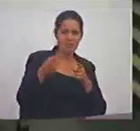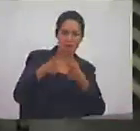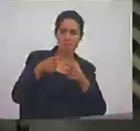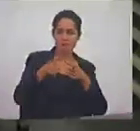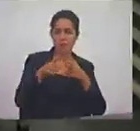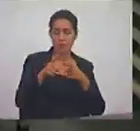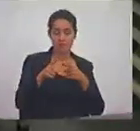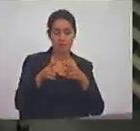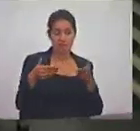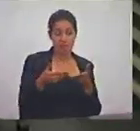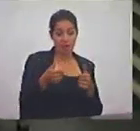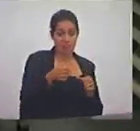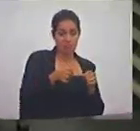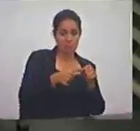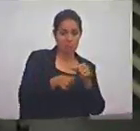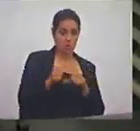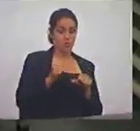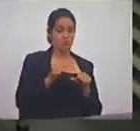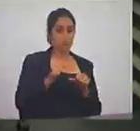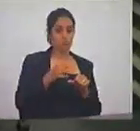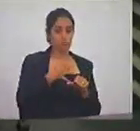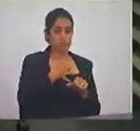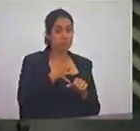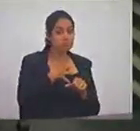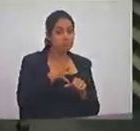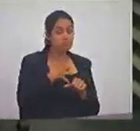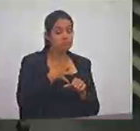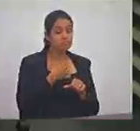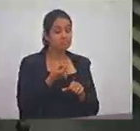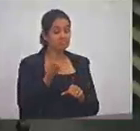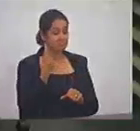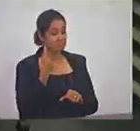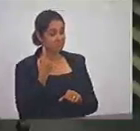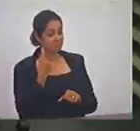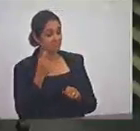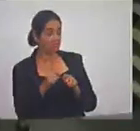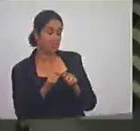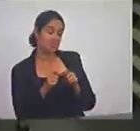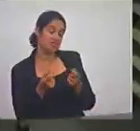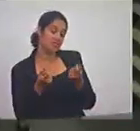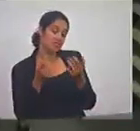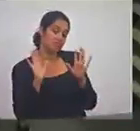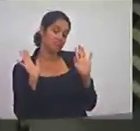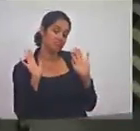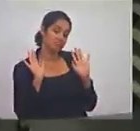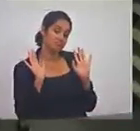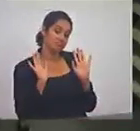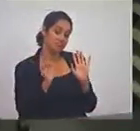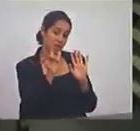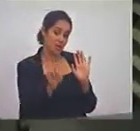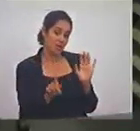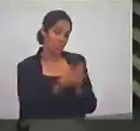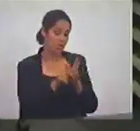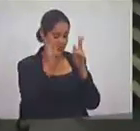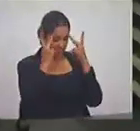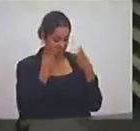repente, duas, três conversas aí, acaba acertando e ele vai para a secretaria. Mas fazer o quê? Isso faz parte do ser humano. E,